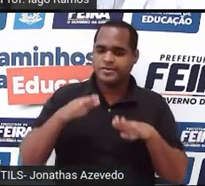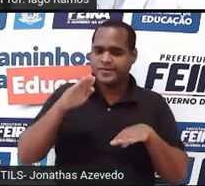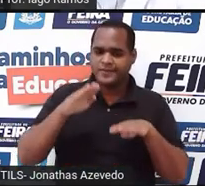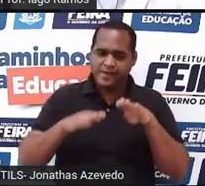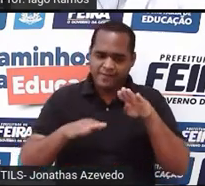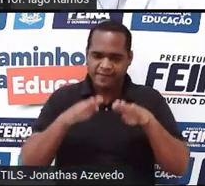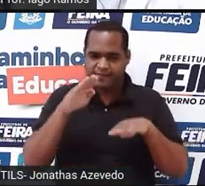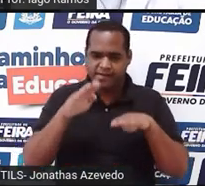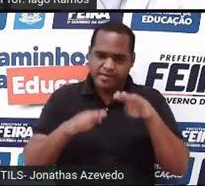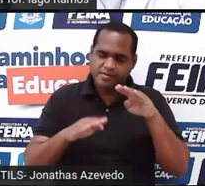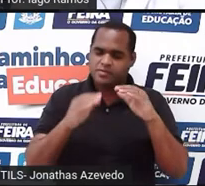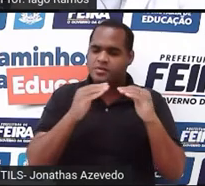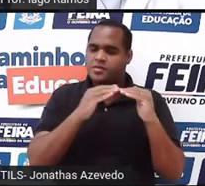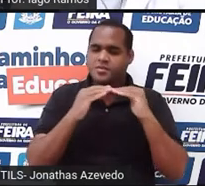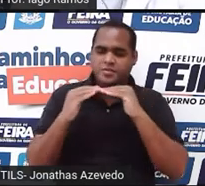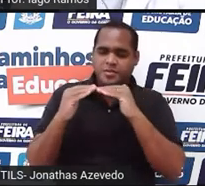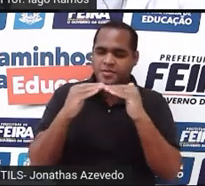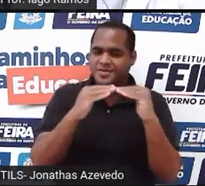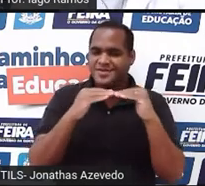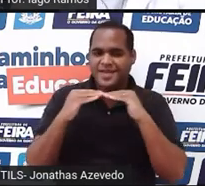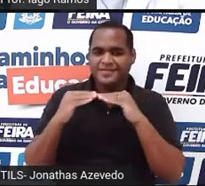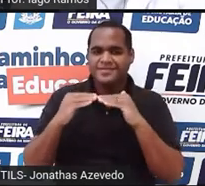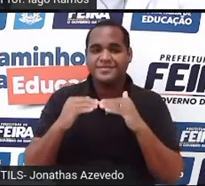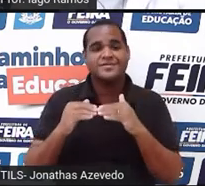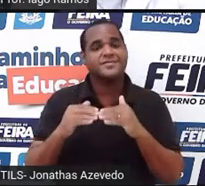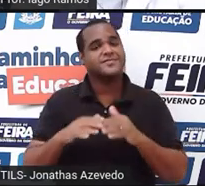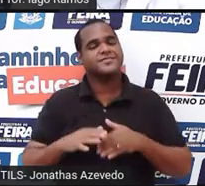ou são grandezas proporcionais